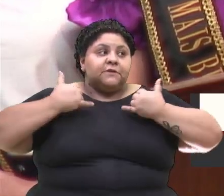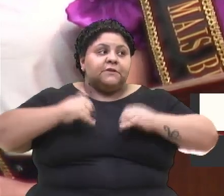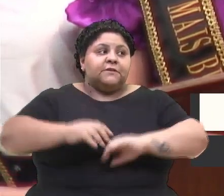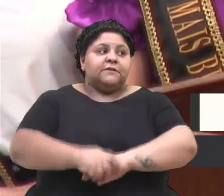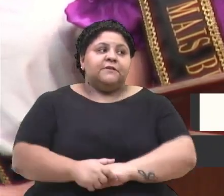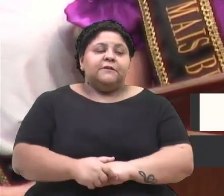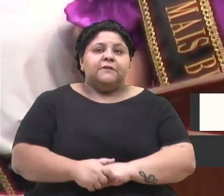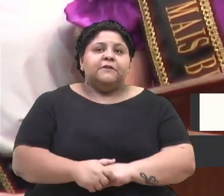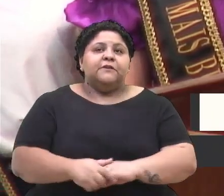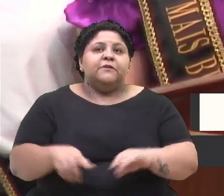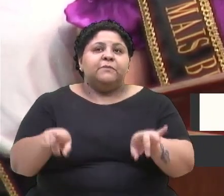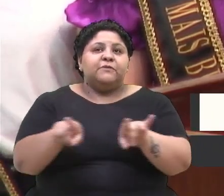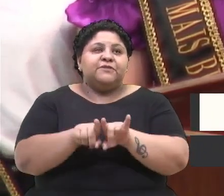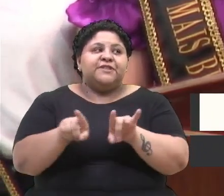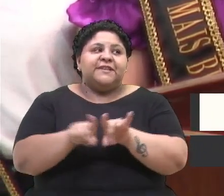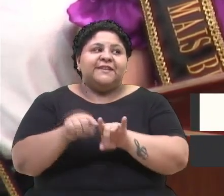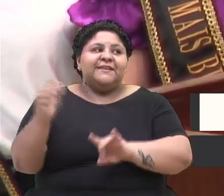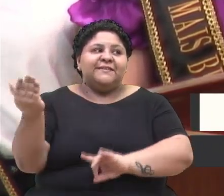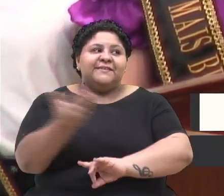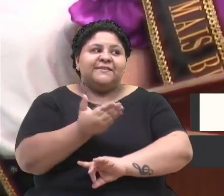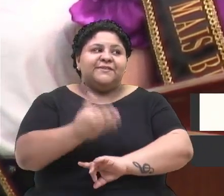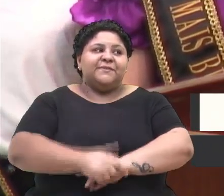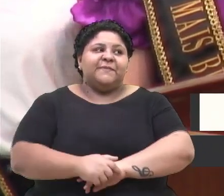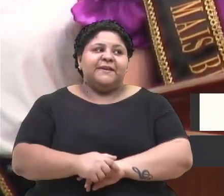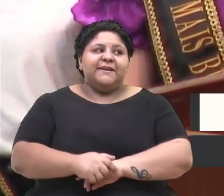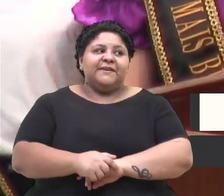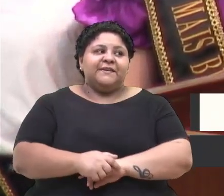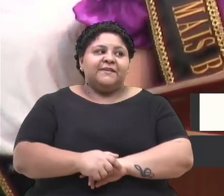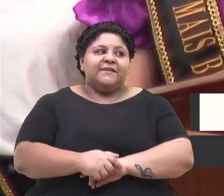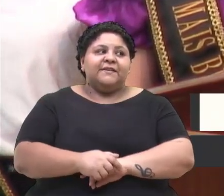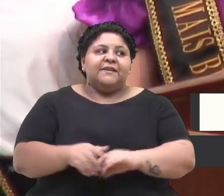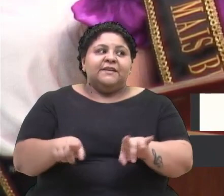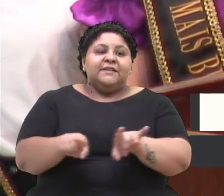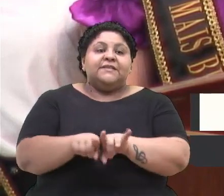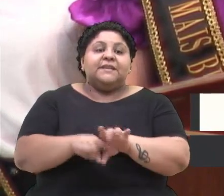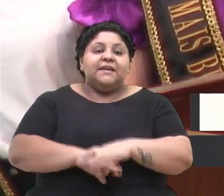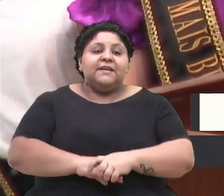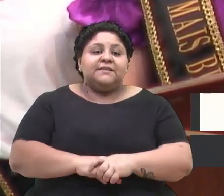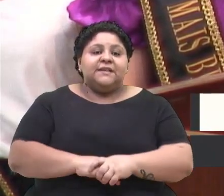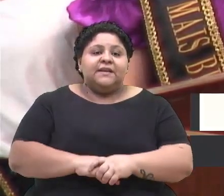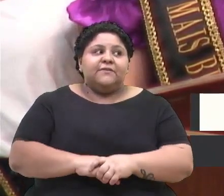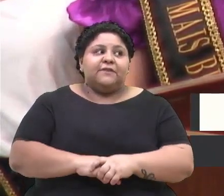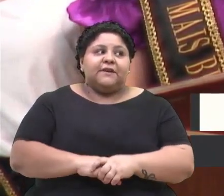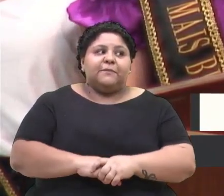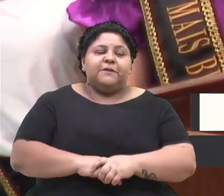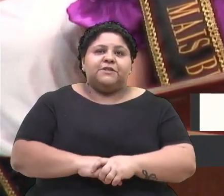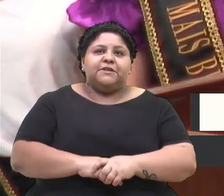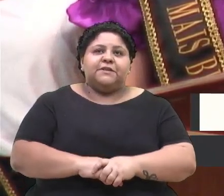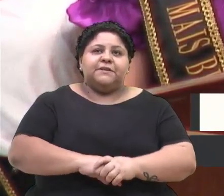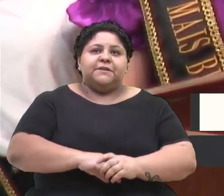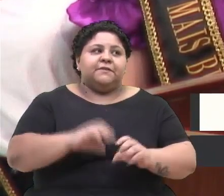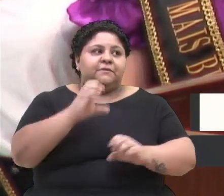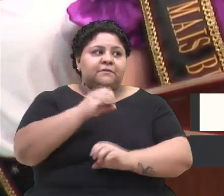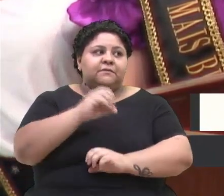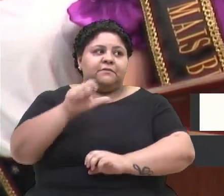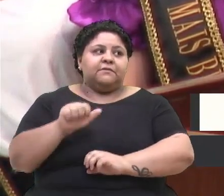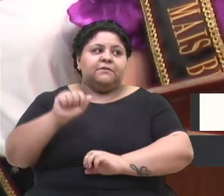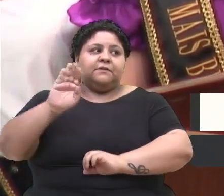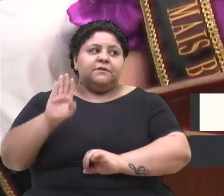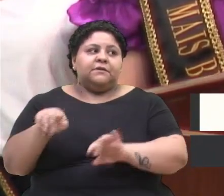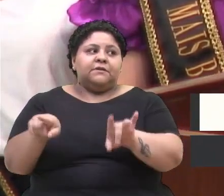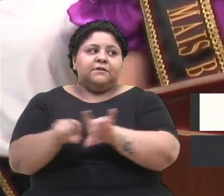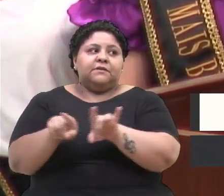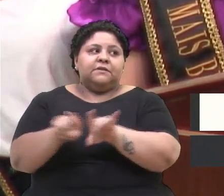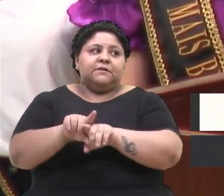de estar aqui com vocês. Agradecer ao nosso presidente, que está presente aqui da UAB, a nossa equipe da